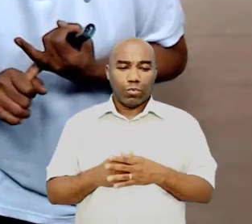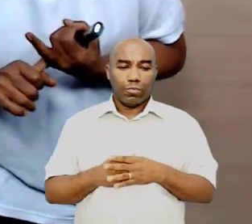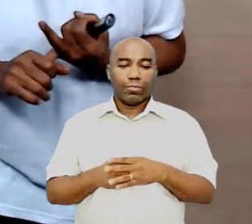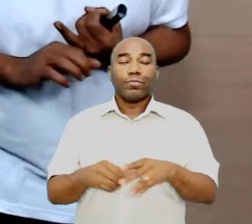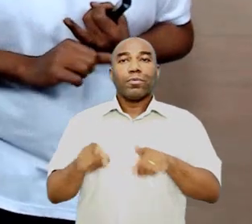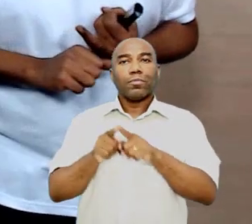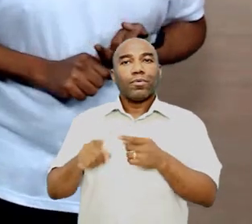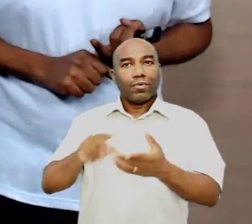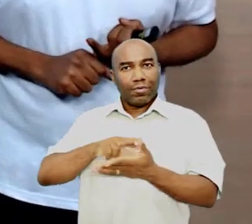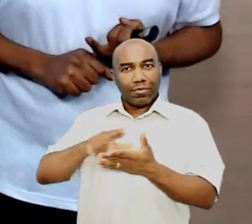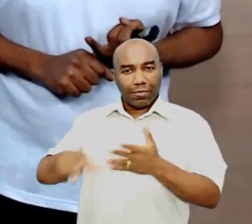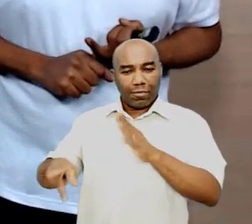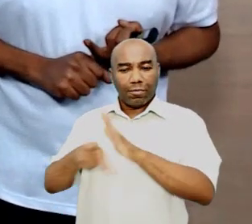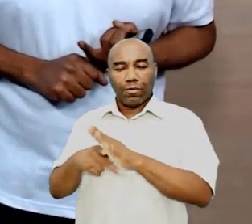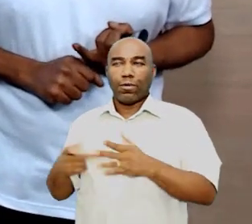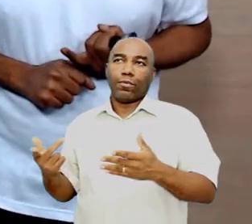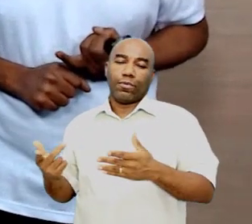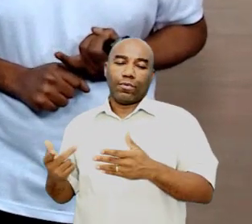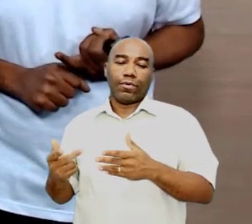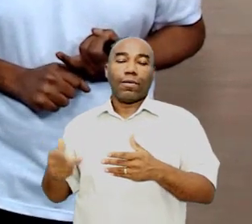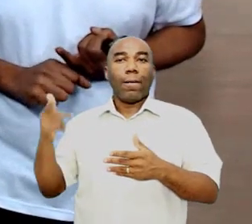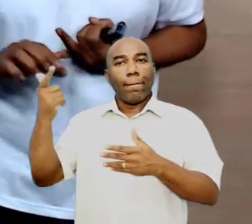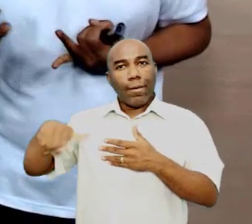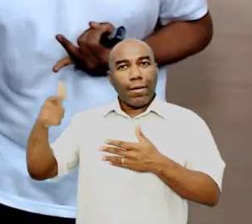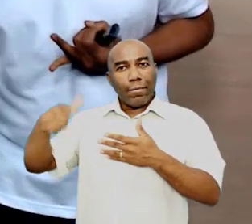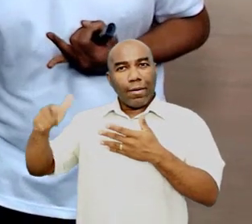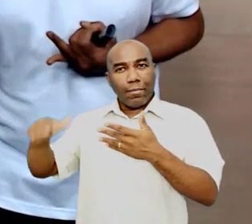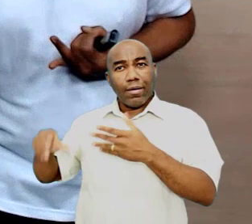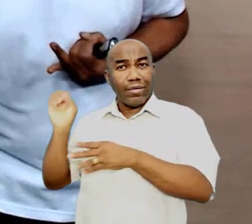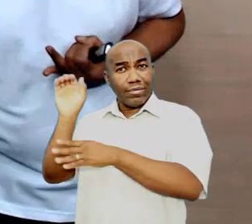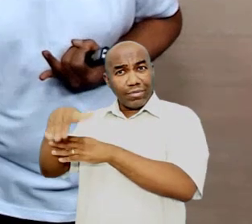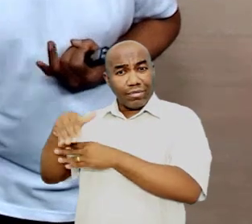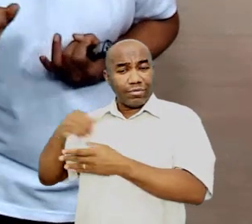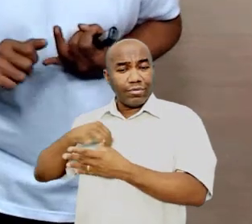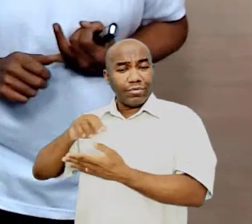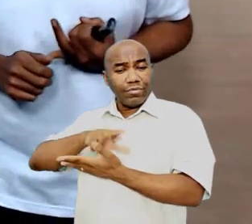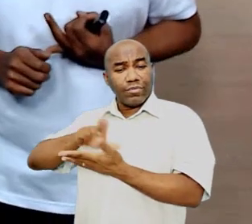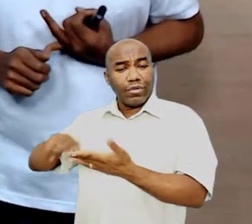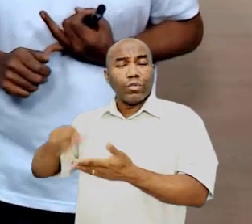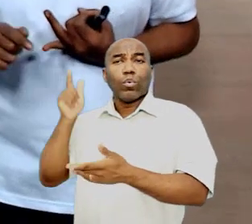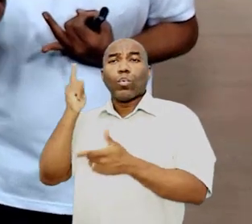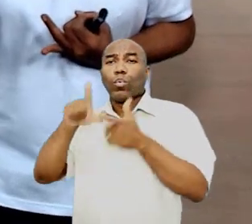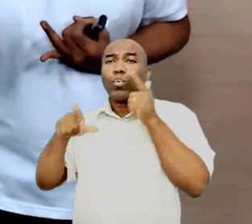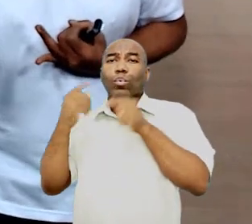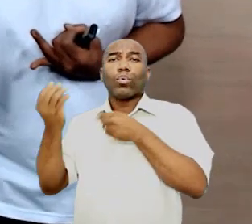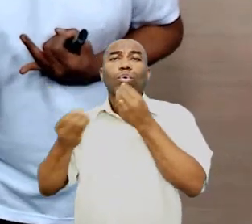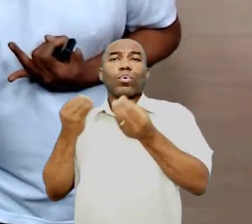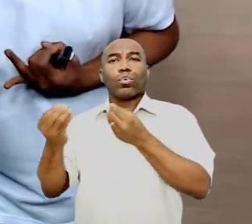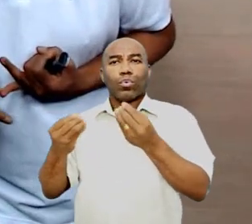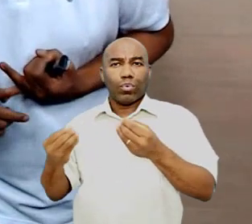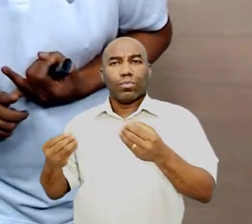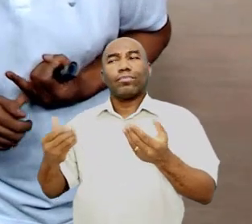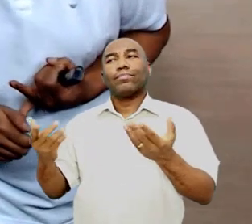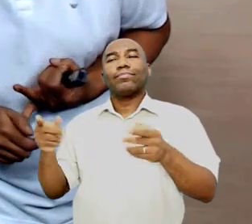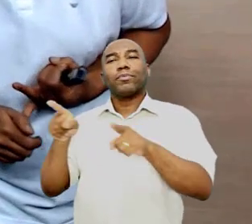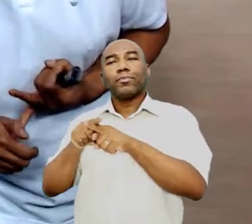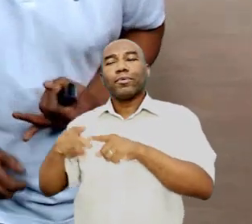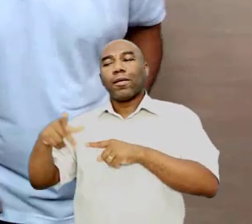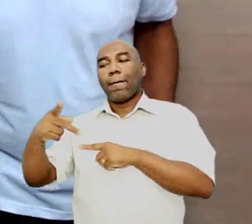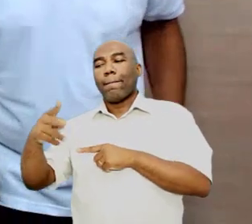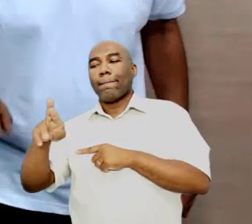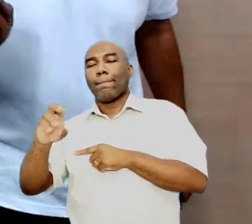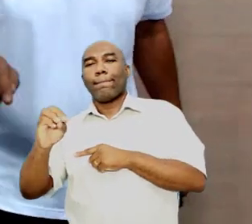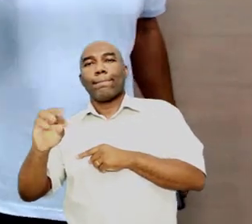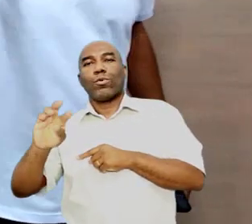Transcriptase reversa é uma proteína, também chamada de enzima, que está presente, sabe o que? No vírus da